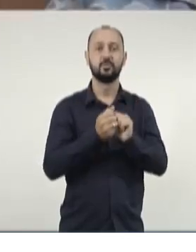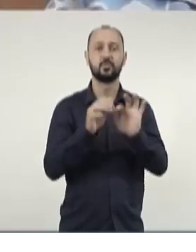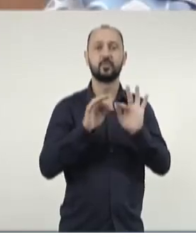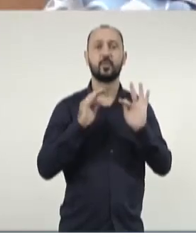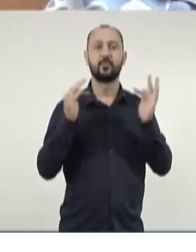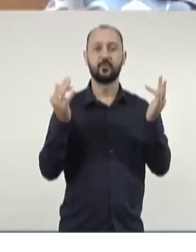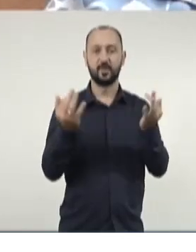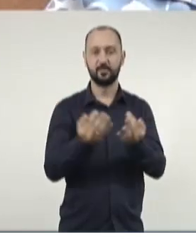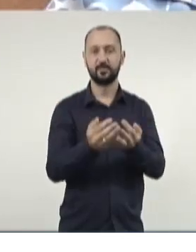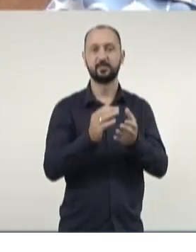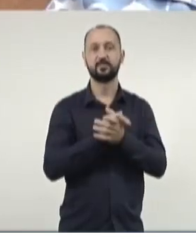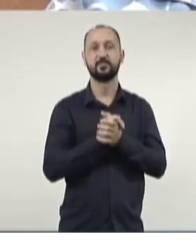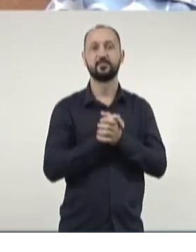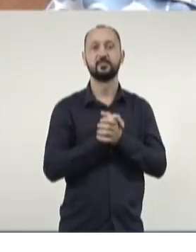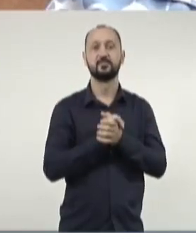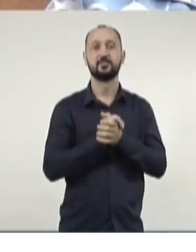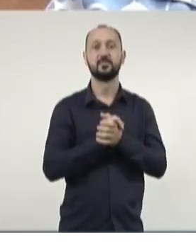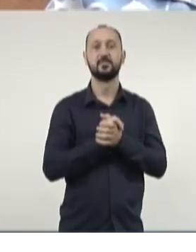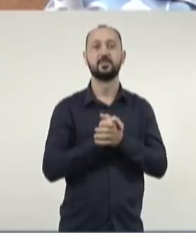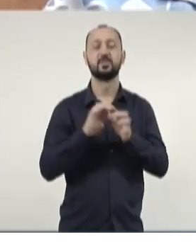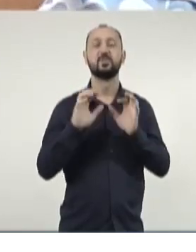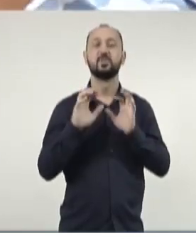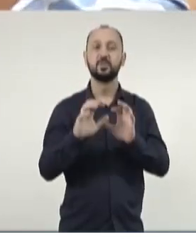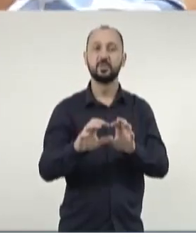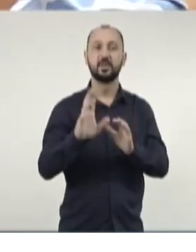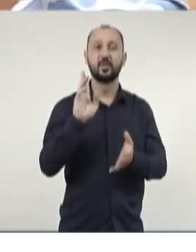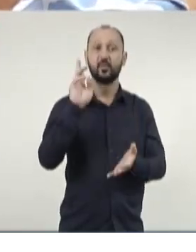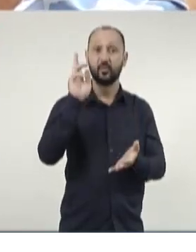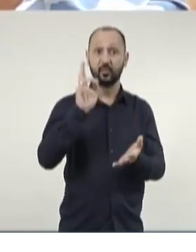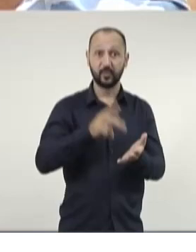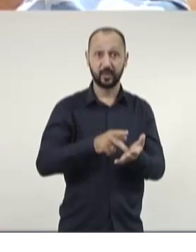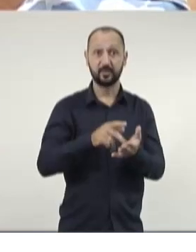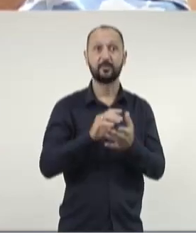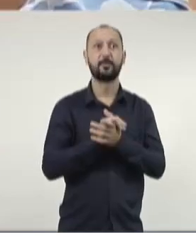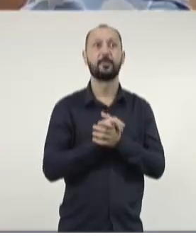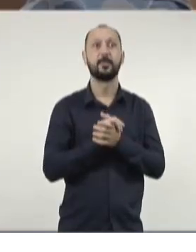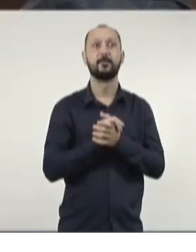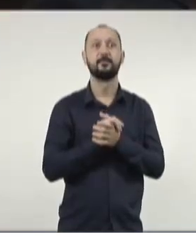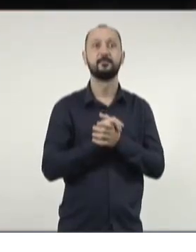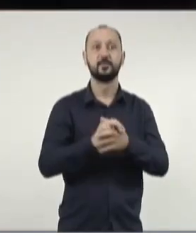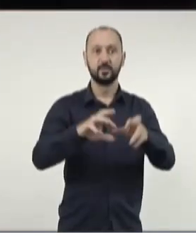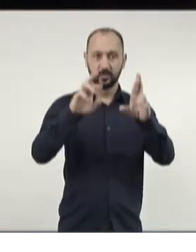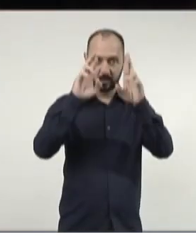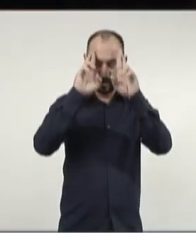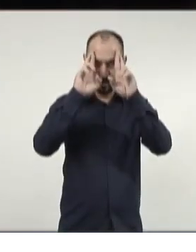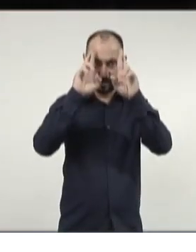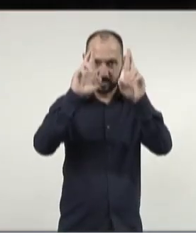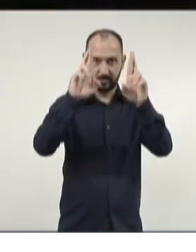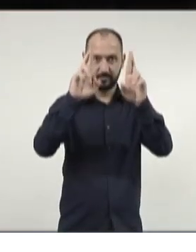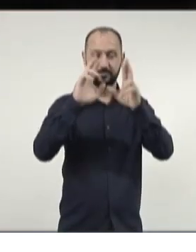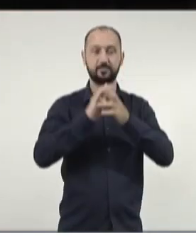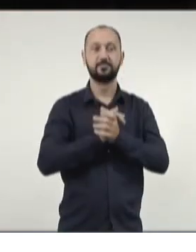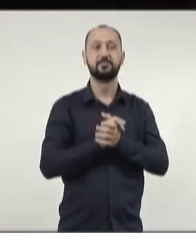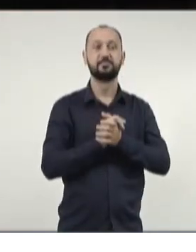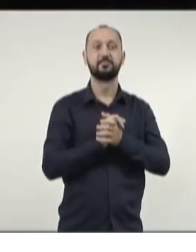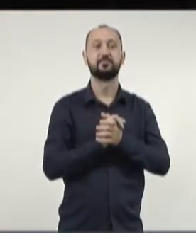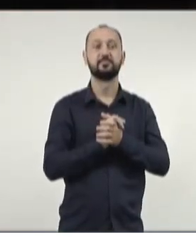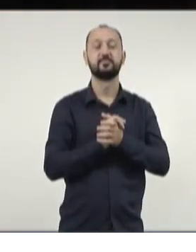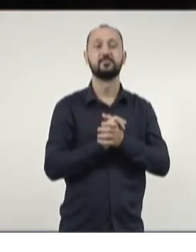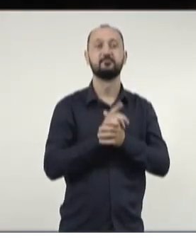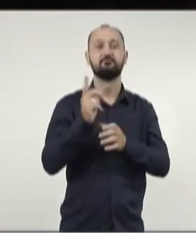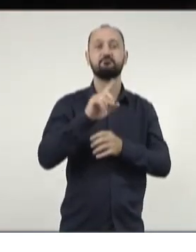família. Mas compartilhando de uma maneira verdadeira, de uma maneira respeitosa,